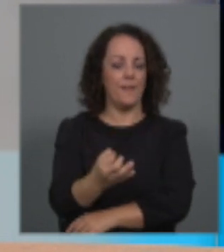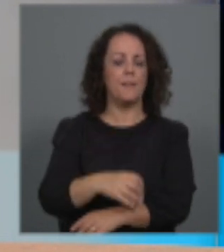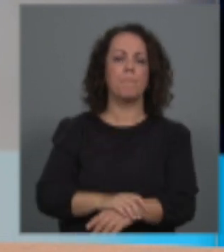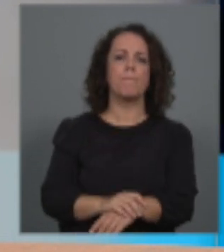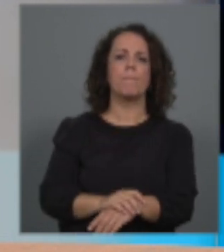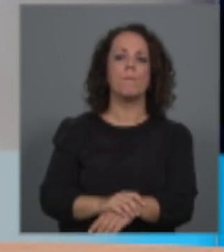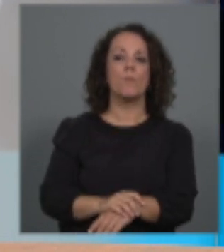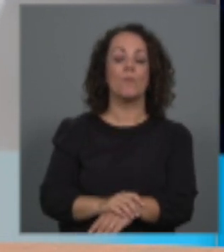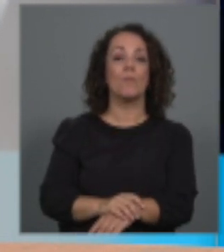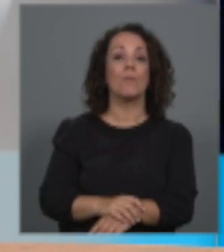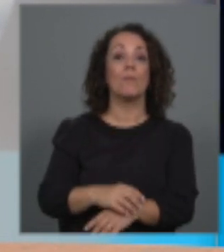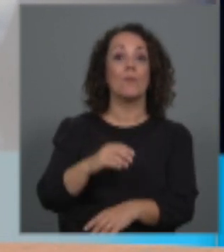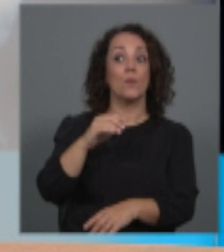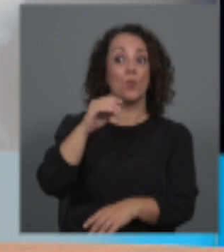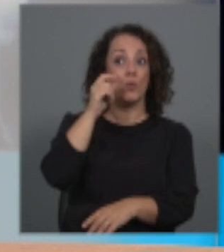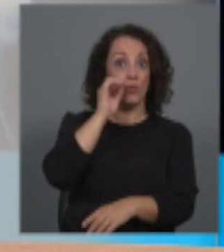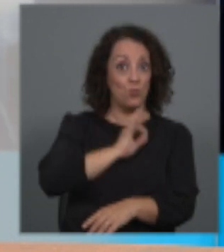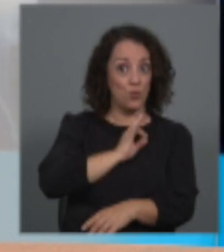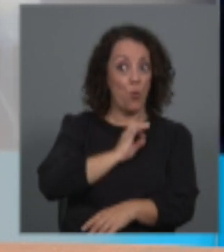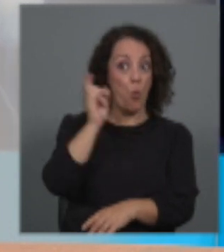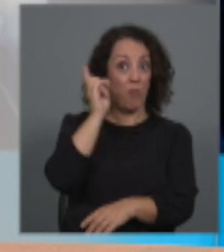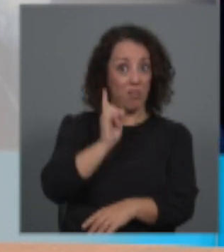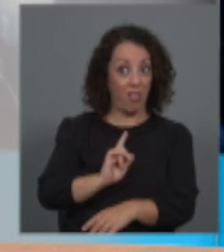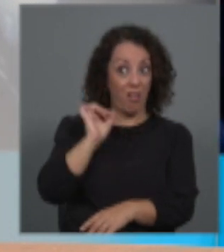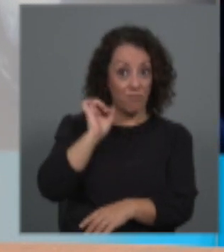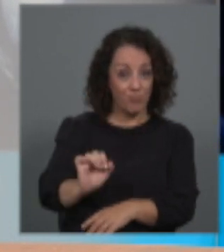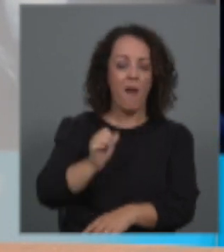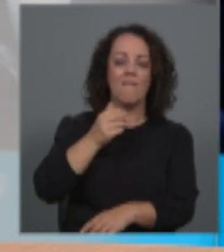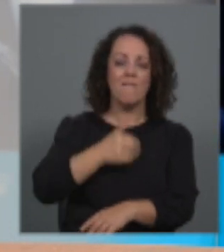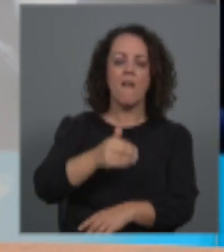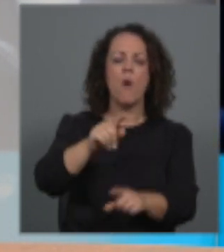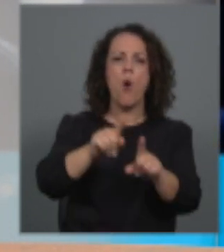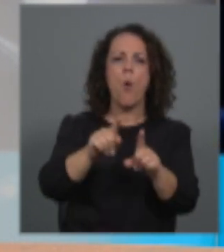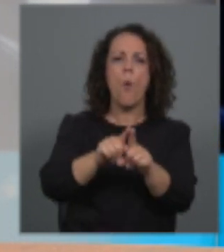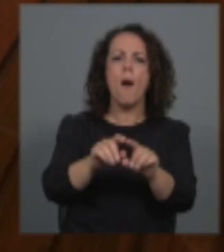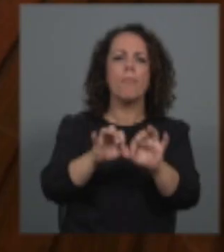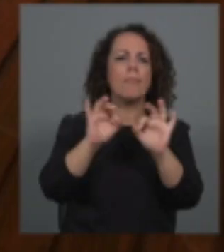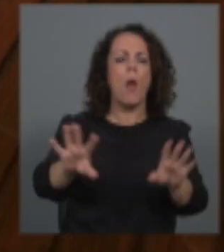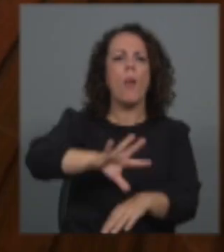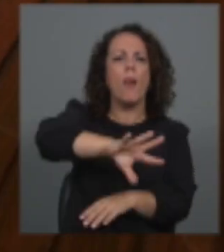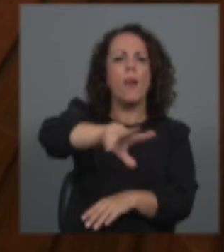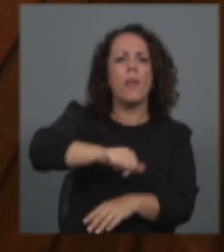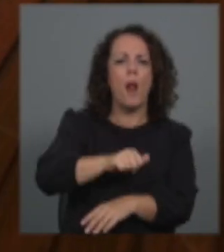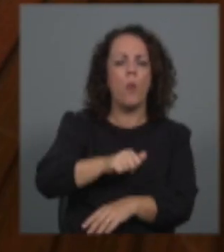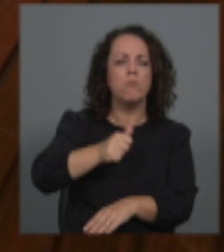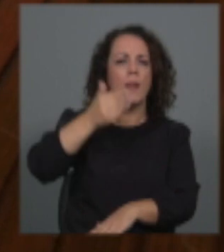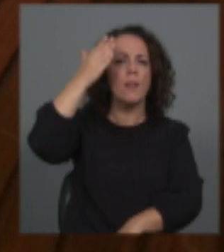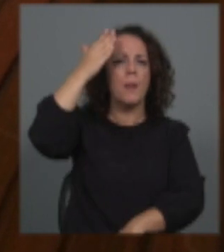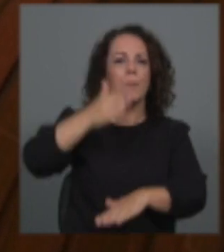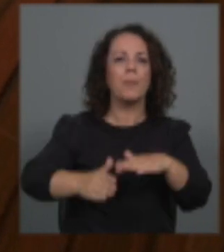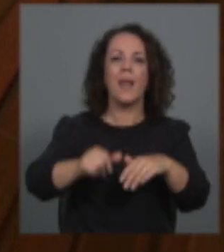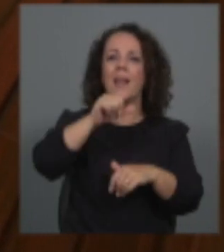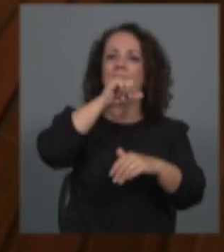o dia do Senhor virá como um ladrão. Nesse dia os céus desaparecerão